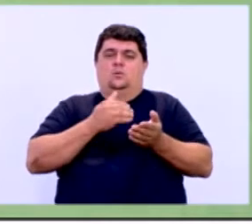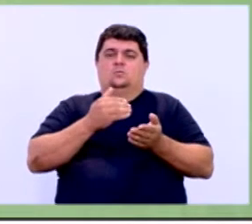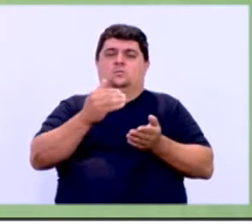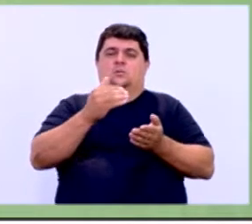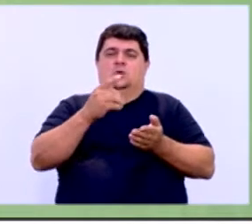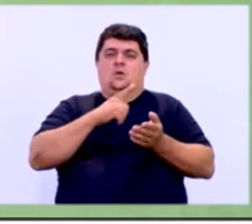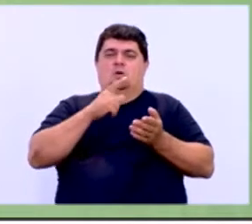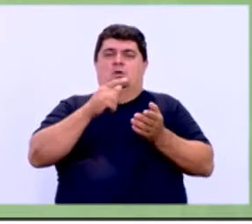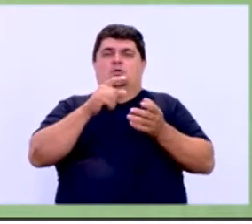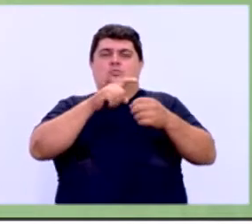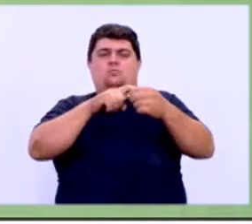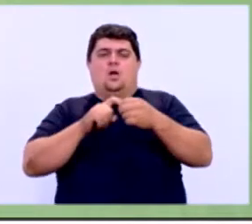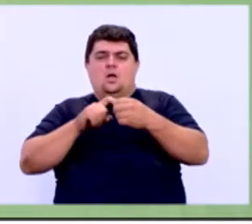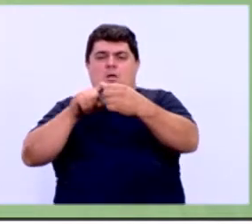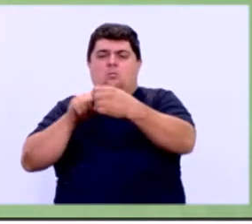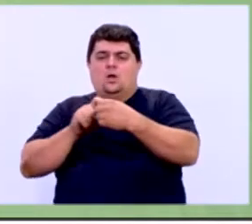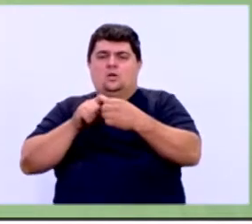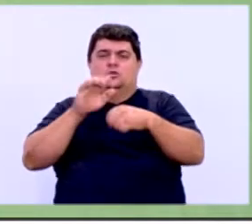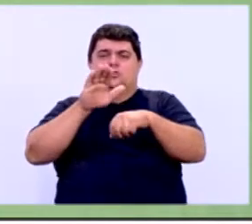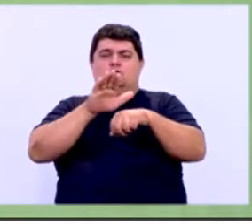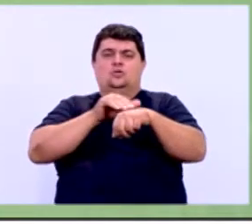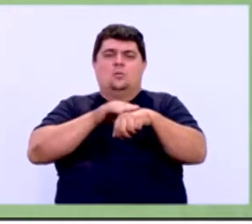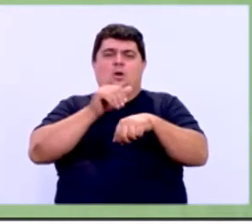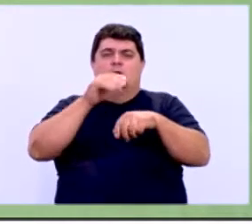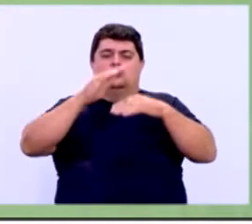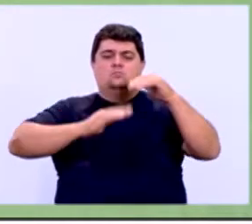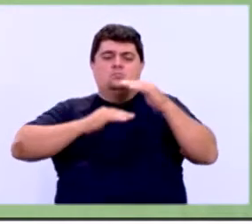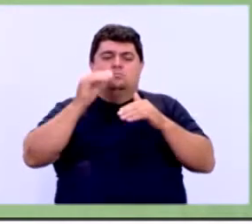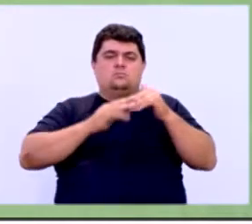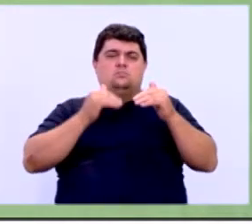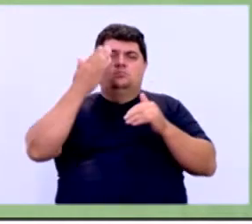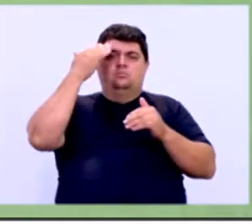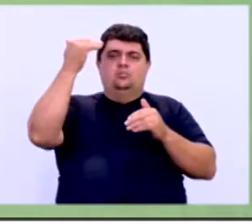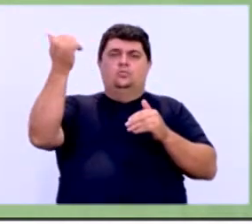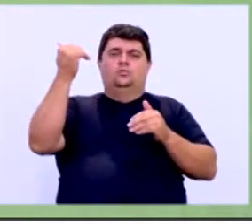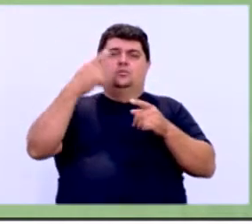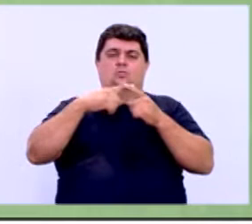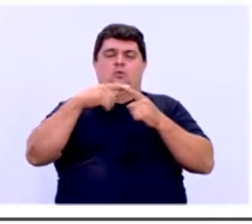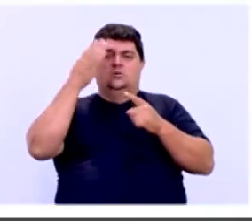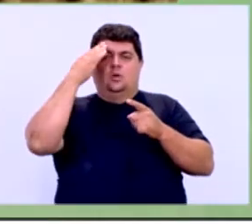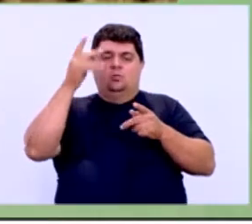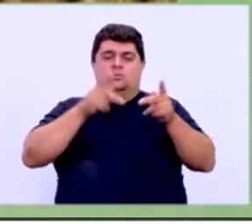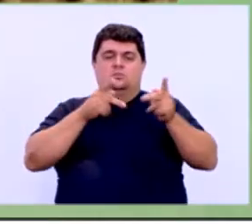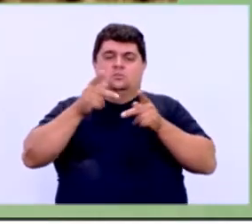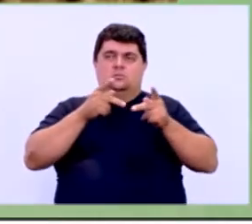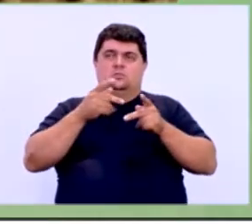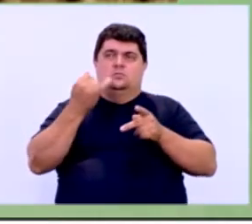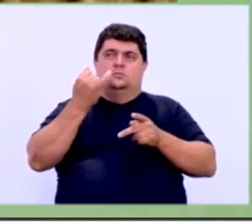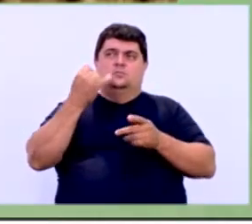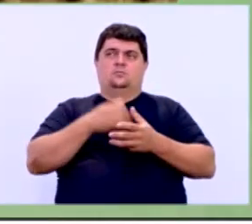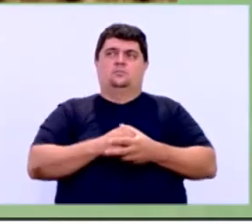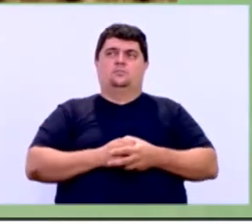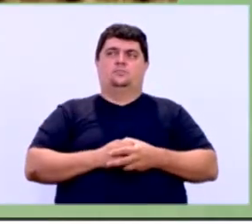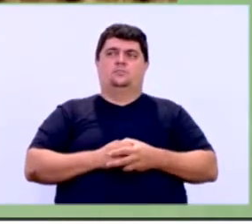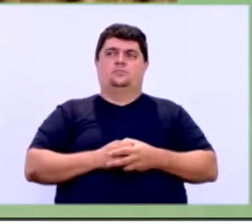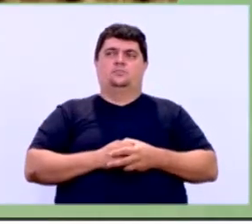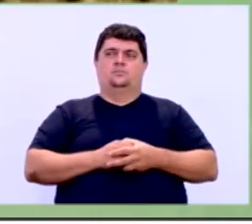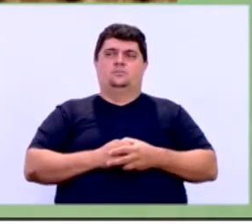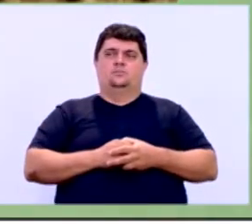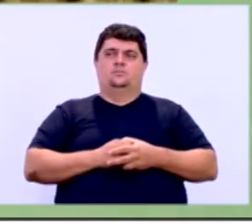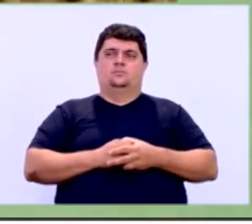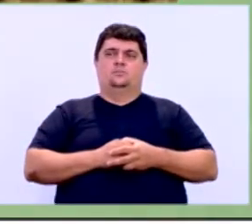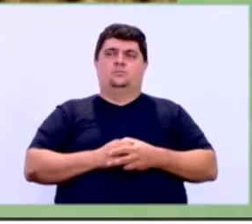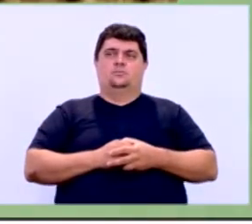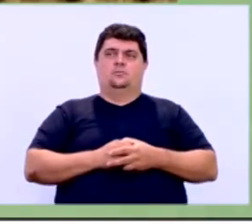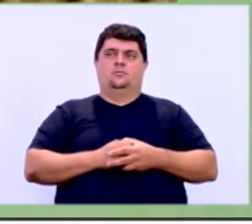as parcerias, a contratação de profissional especializado acerca do planejamento financeiro, né?